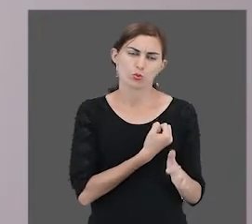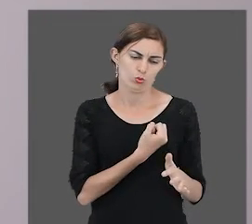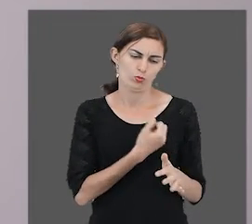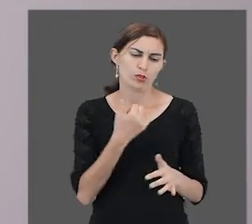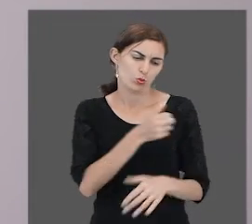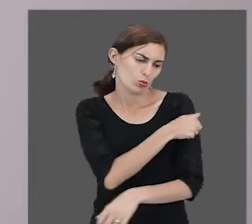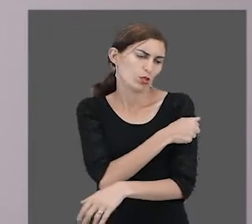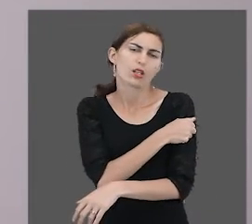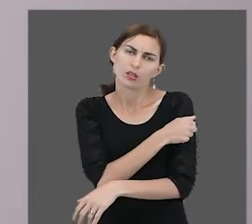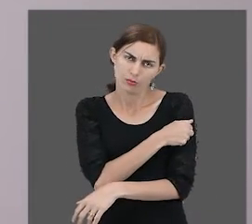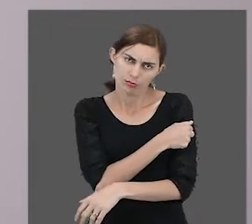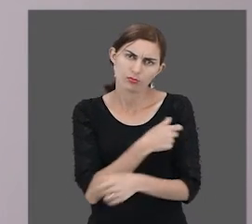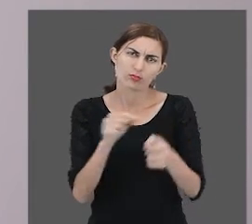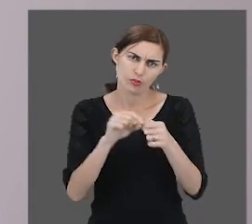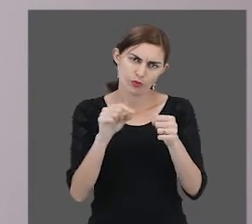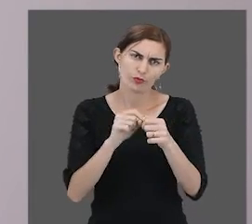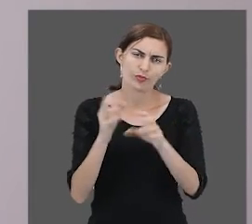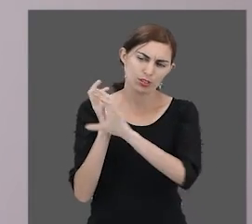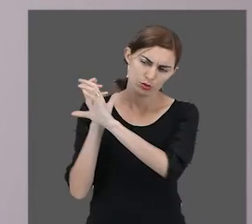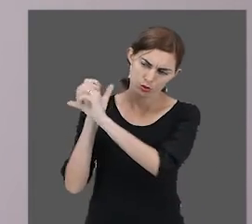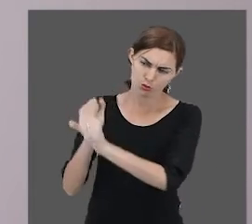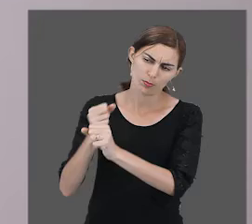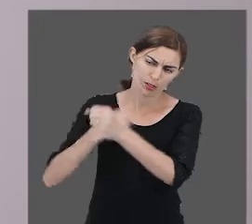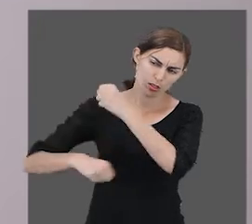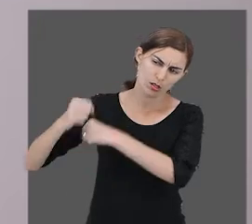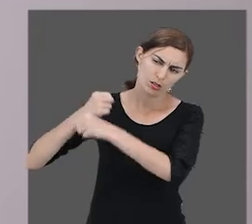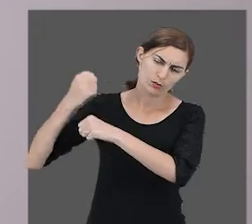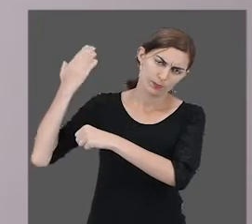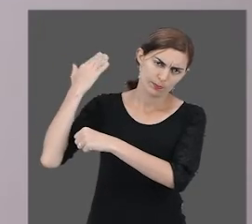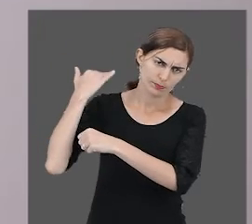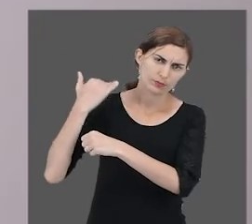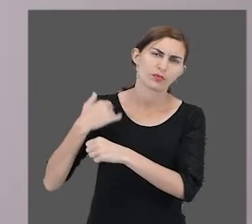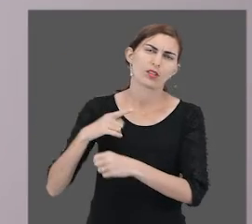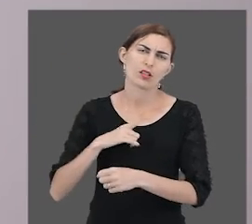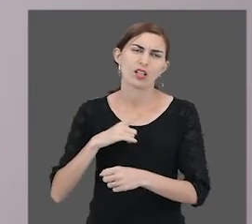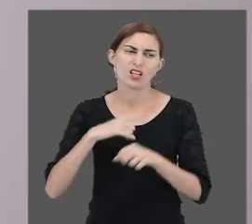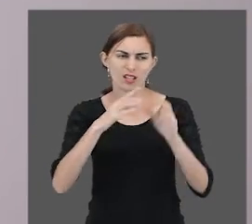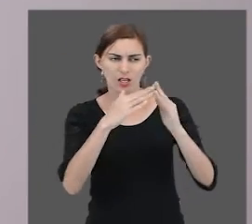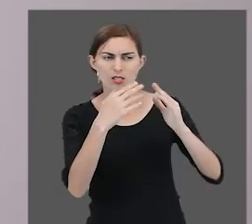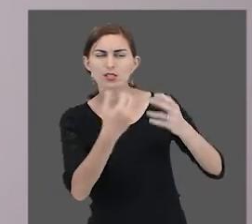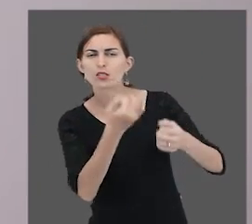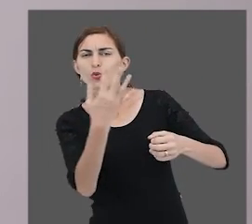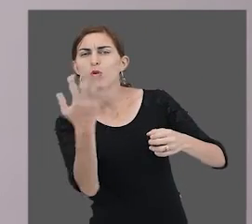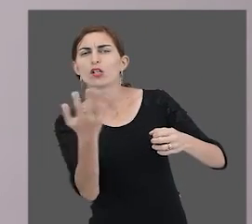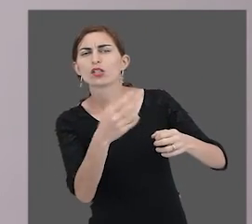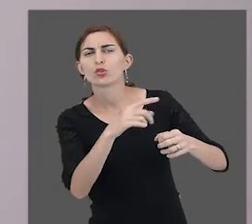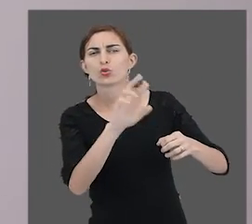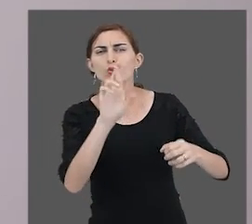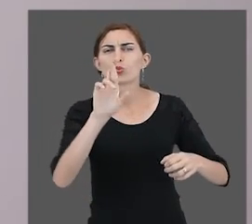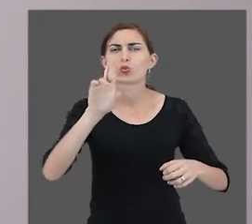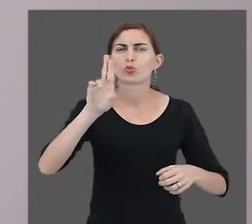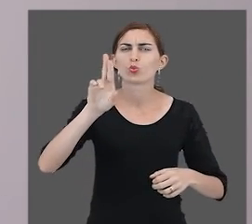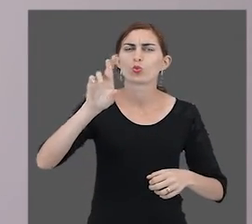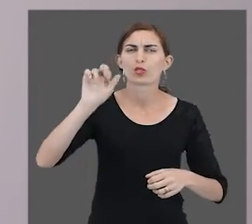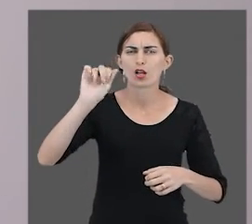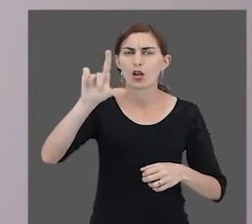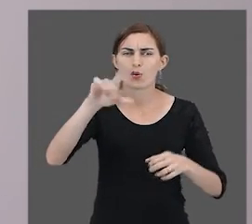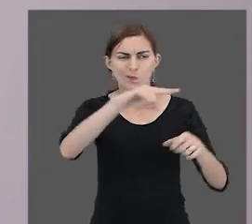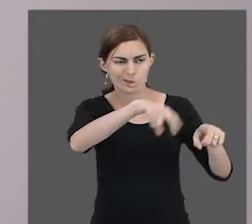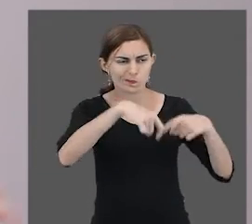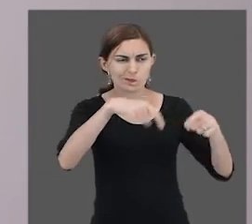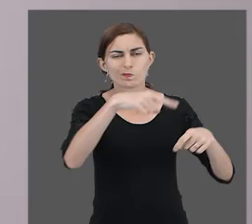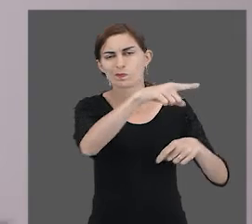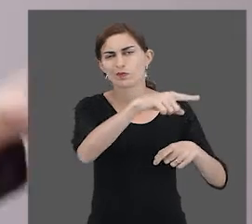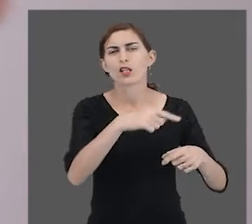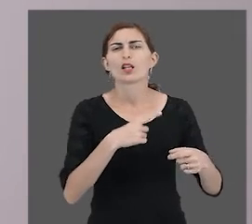alunos, eu fiz o censo do ano anterior, eu tenho alunos residentes em zona rural que utilizam transporte escolar, então eu já estou